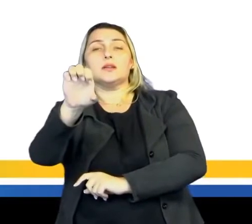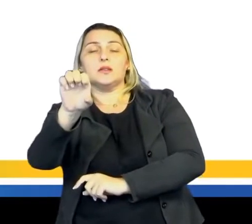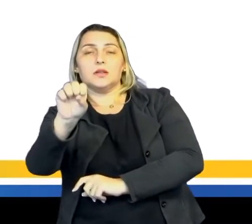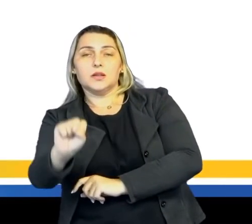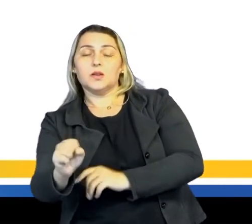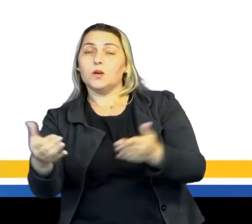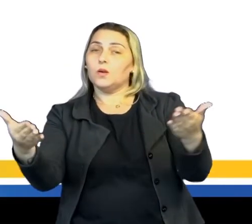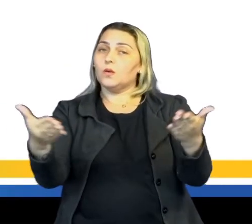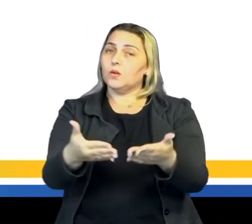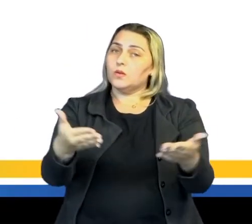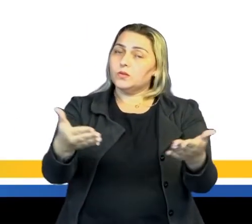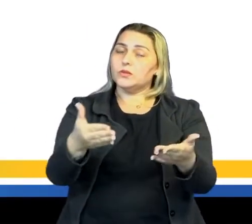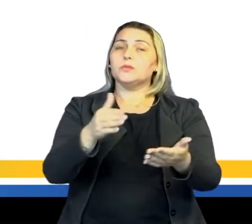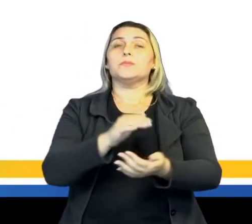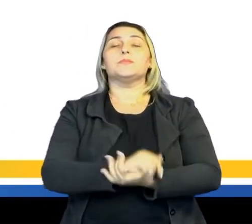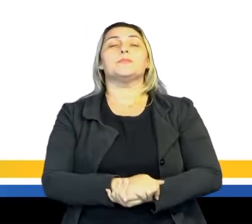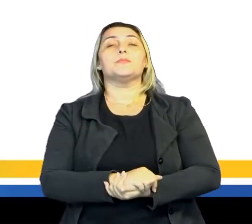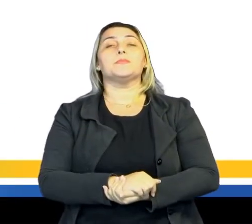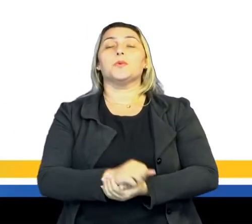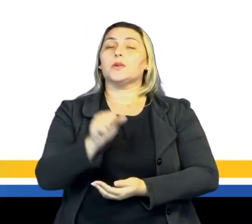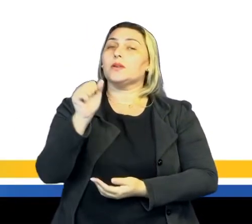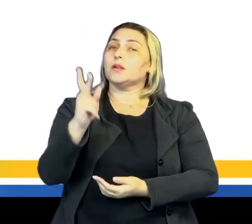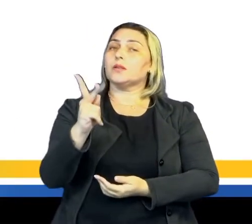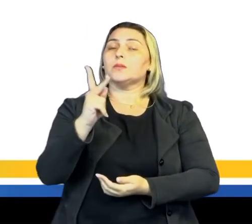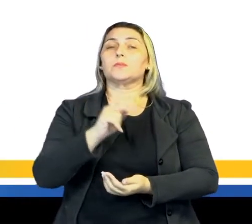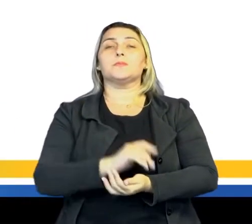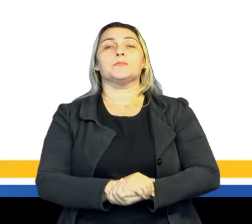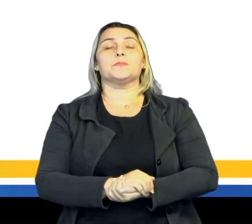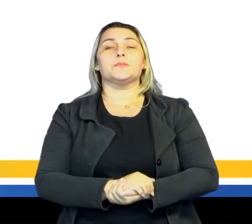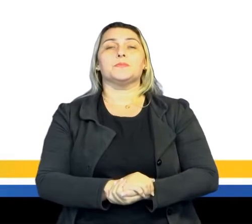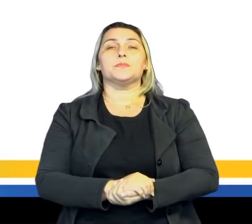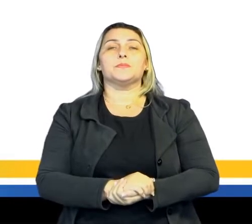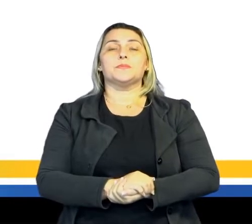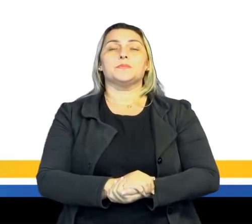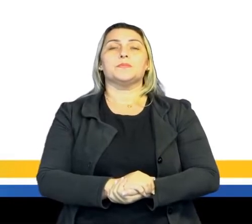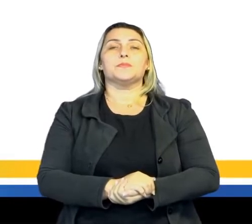mais atualmente, as séries, ok?